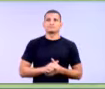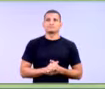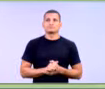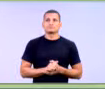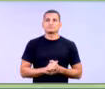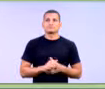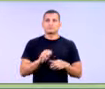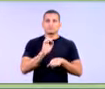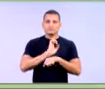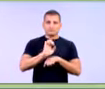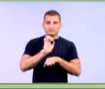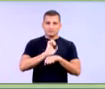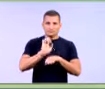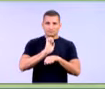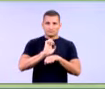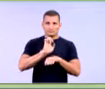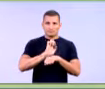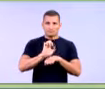estágio,